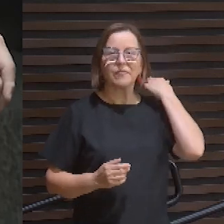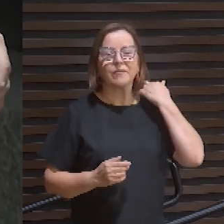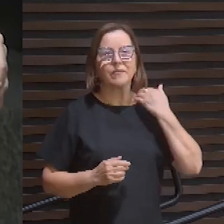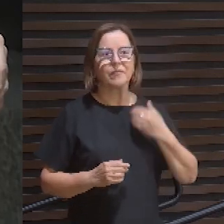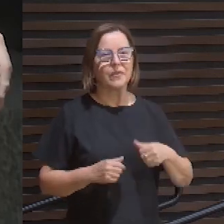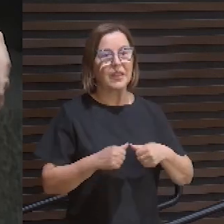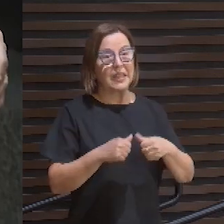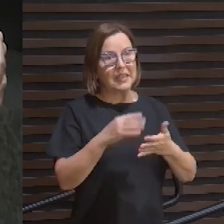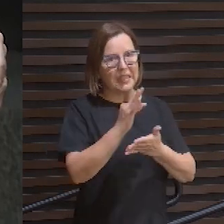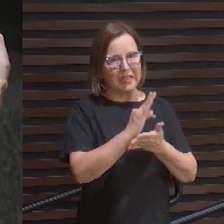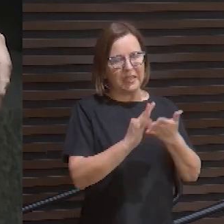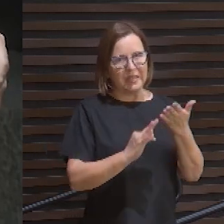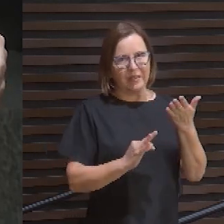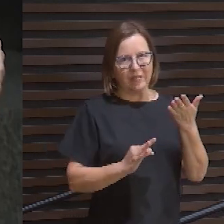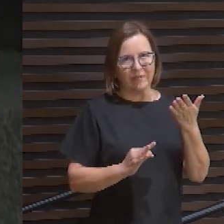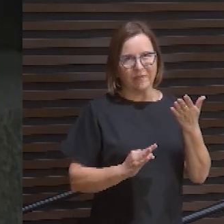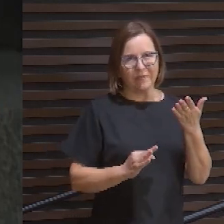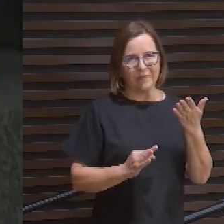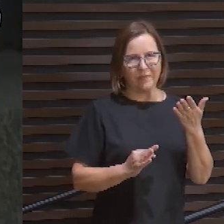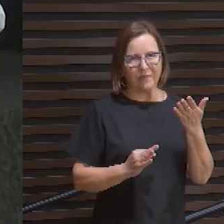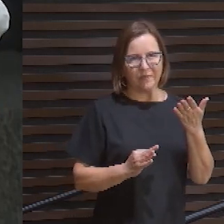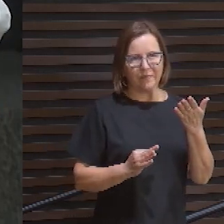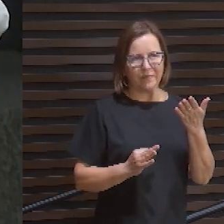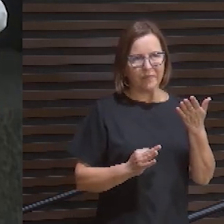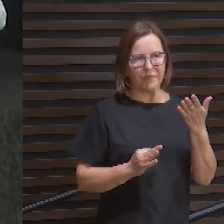Nesse texto,